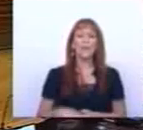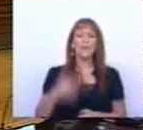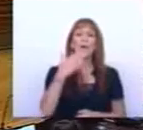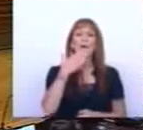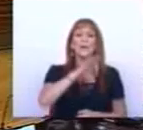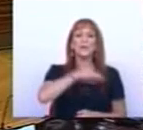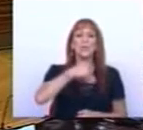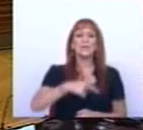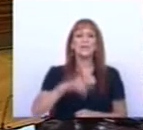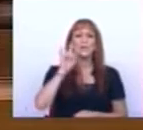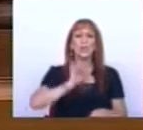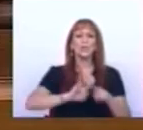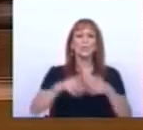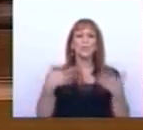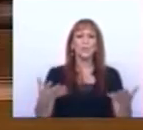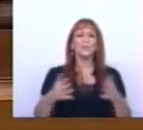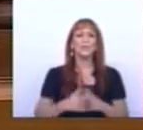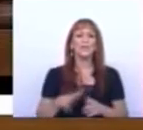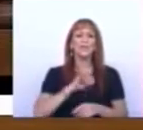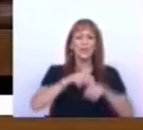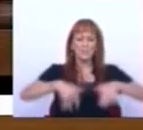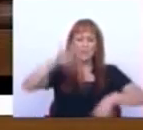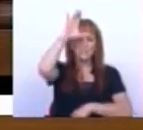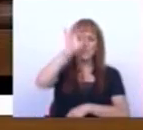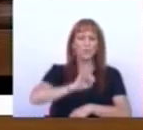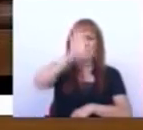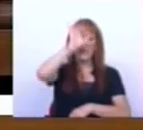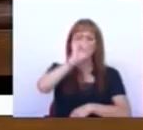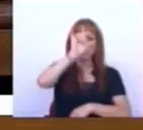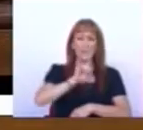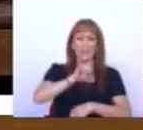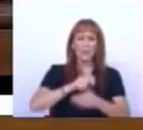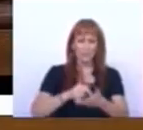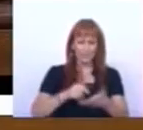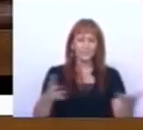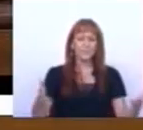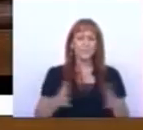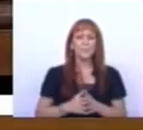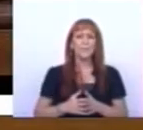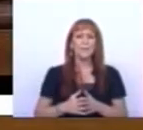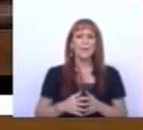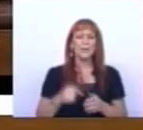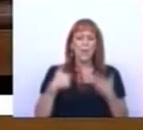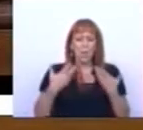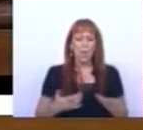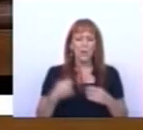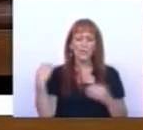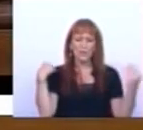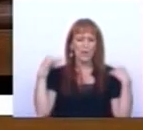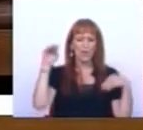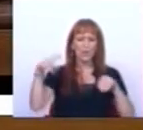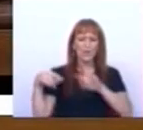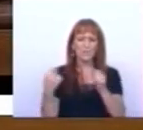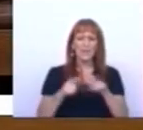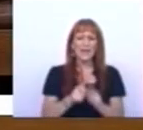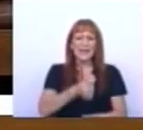Obrigada, Sr. Presidente, senhoras e senhores deputados, senhores membros do Governo, Sr. Primeiro-Ministro. Somos hoje convocados a